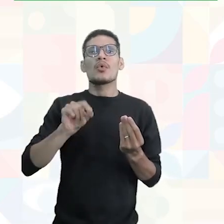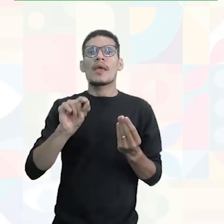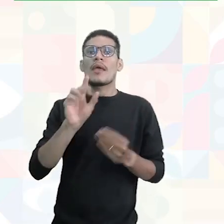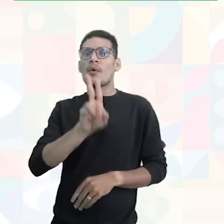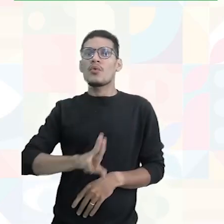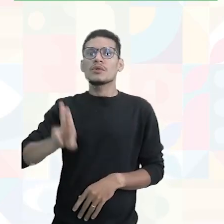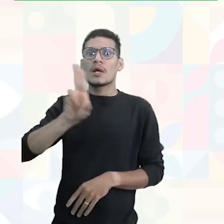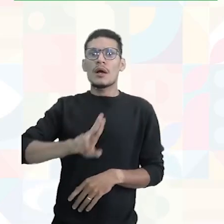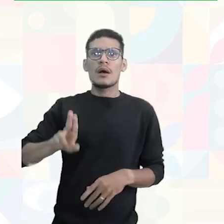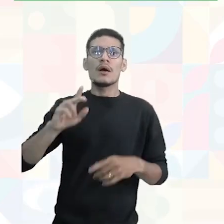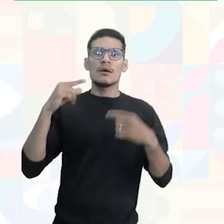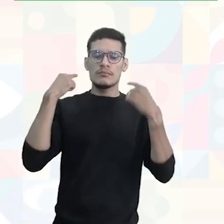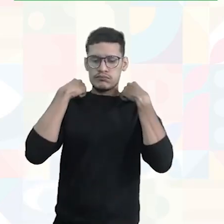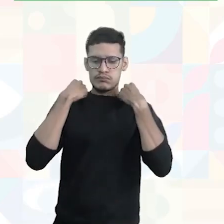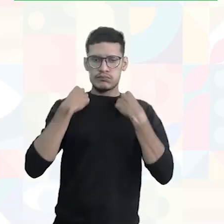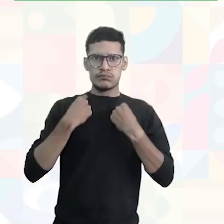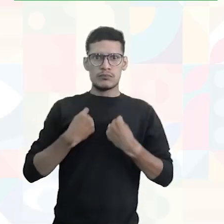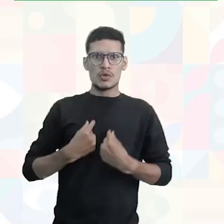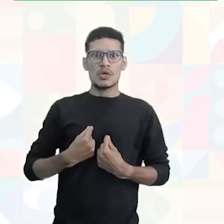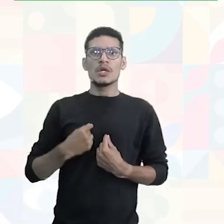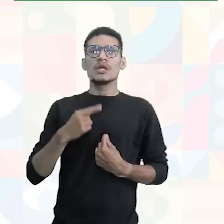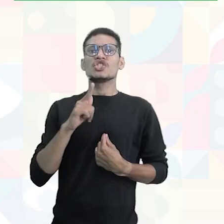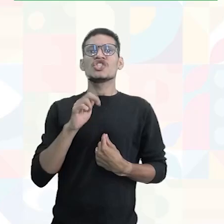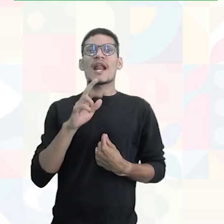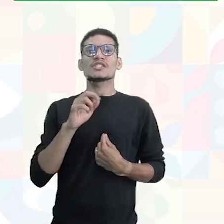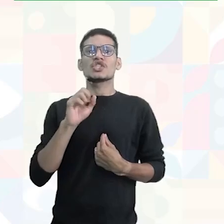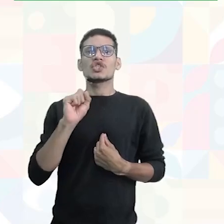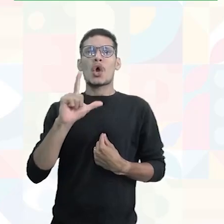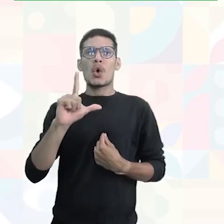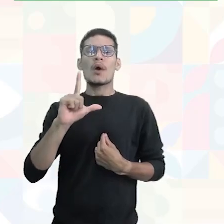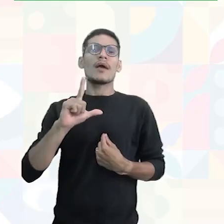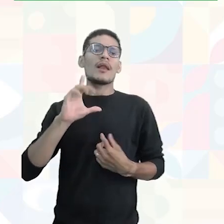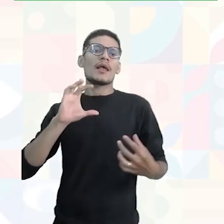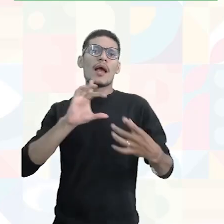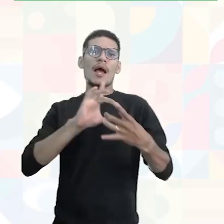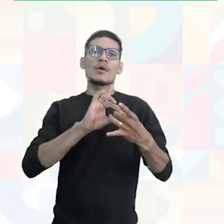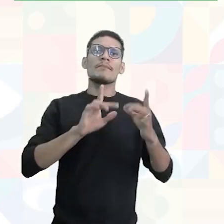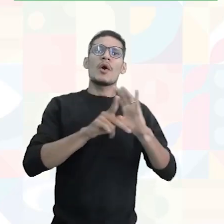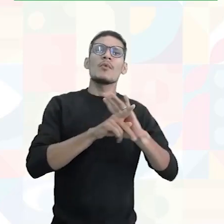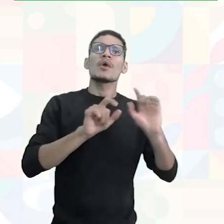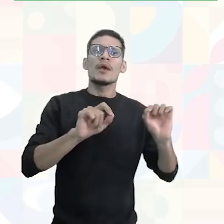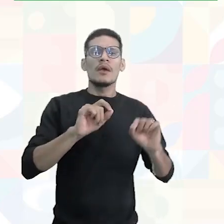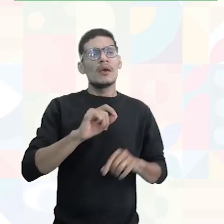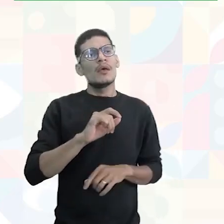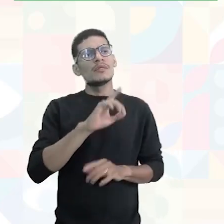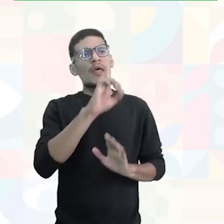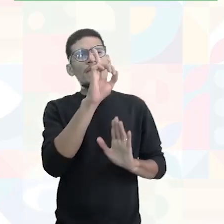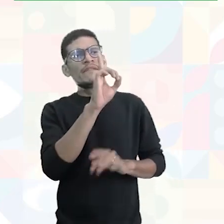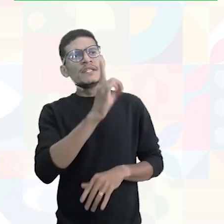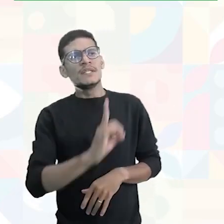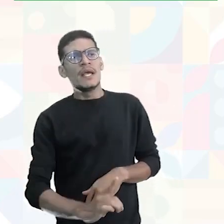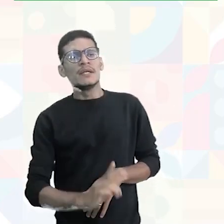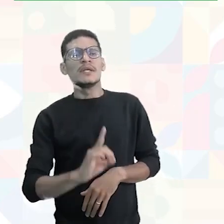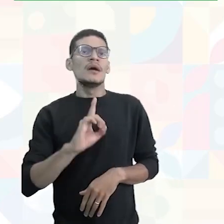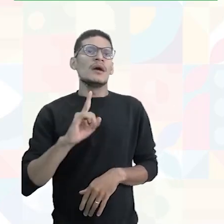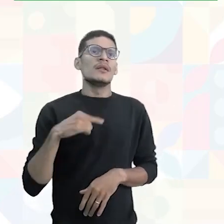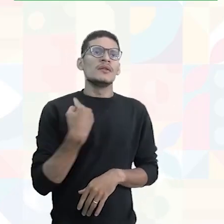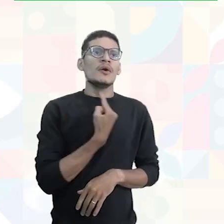do cordão de girassóis, que está associado àquelas deficiências que a gente não